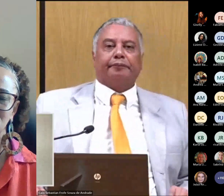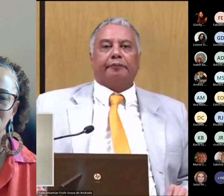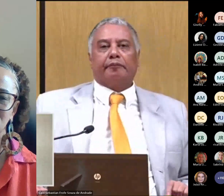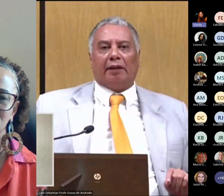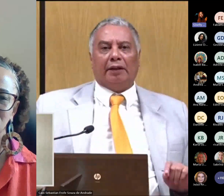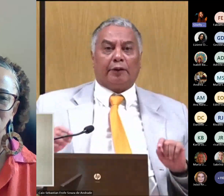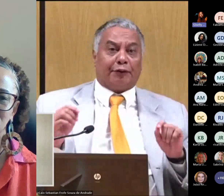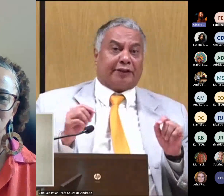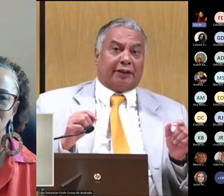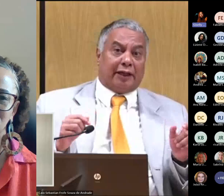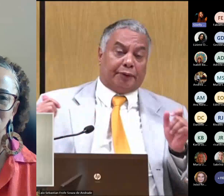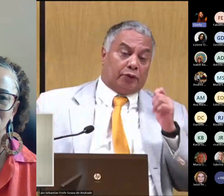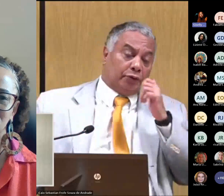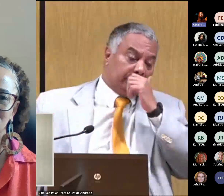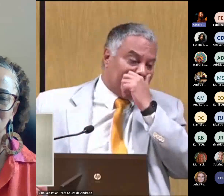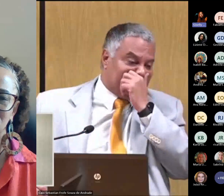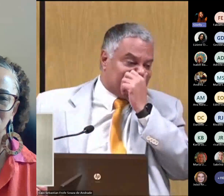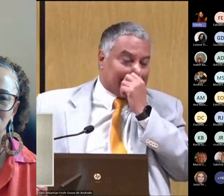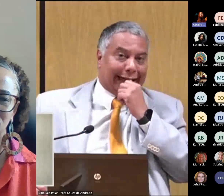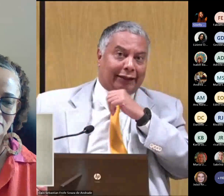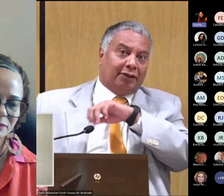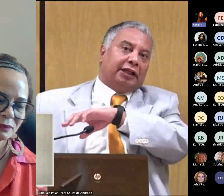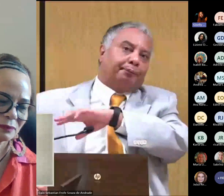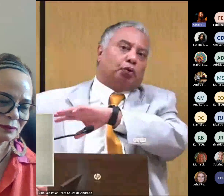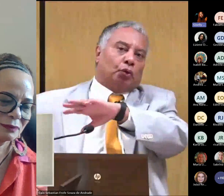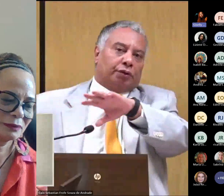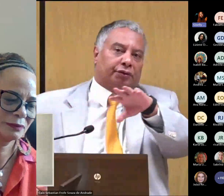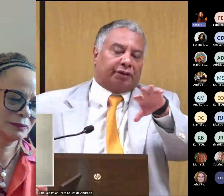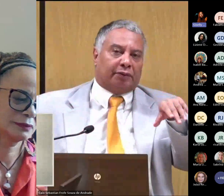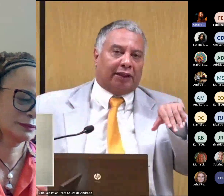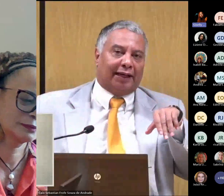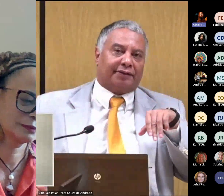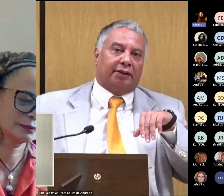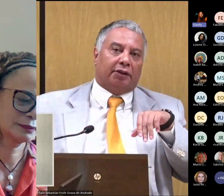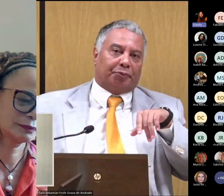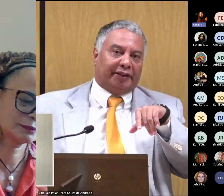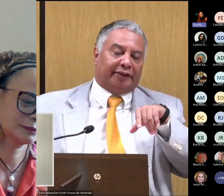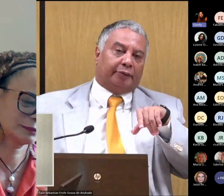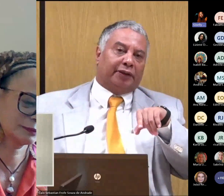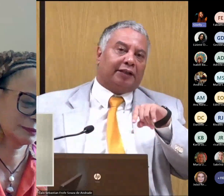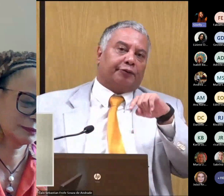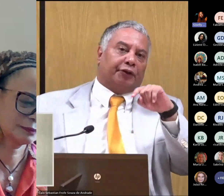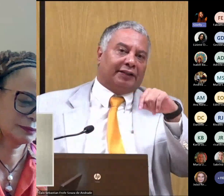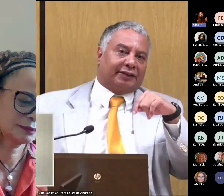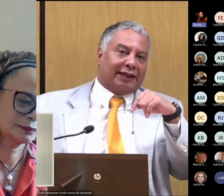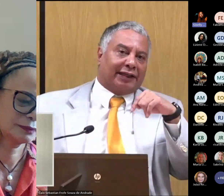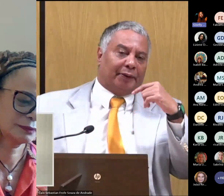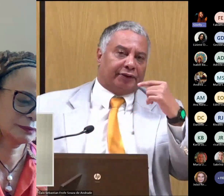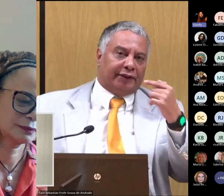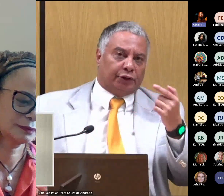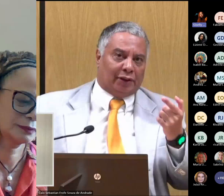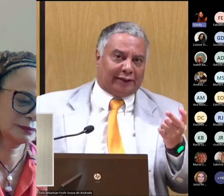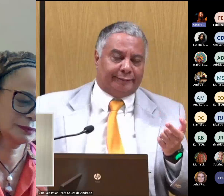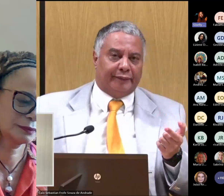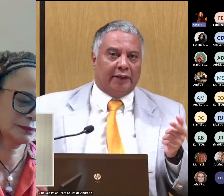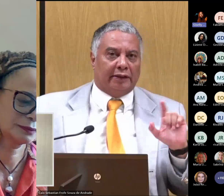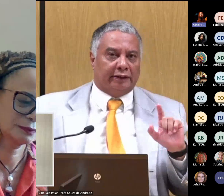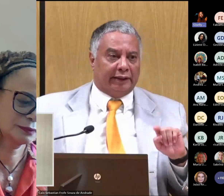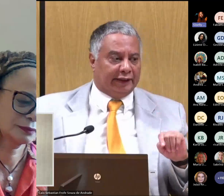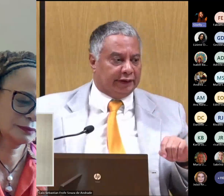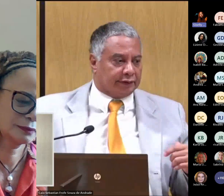n que foii assinado pelo Desembargador Ricardo e por todos os tribunais OS Presidente tribunais que foi lançado pelo CNJ